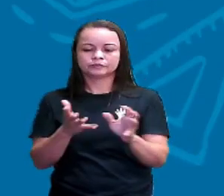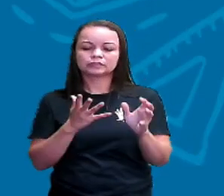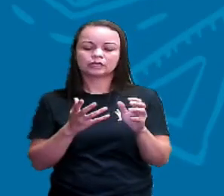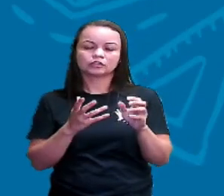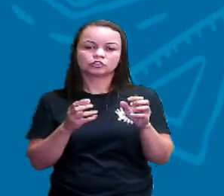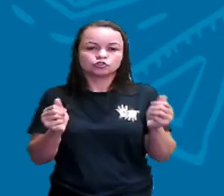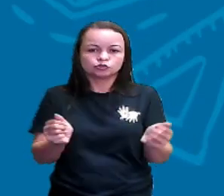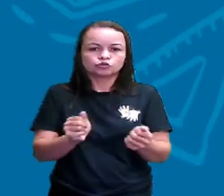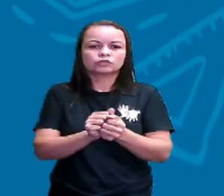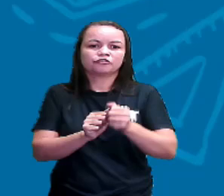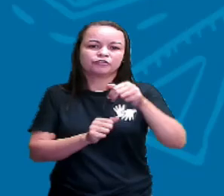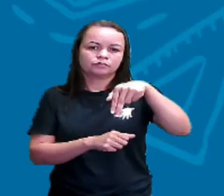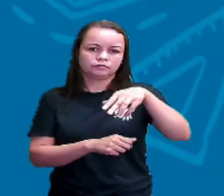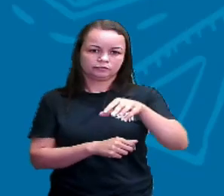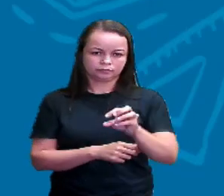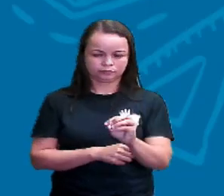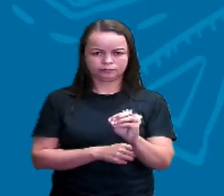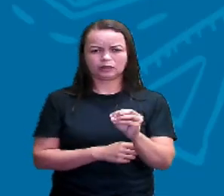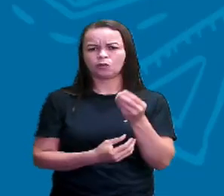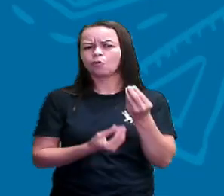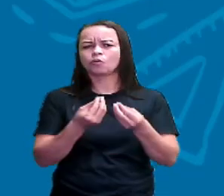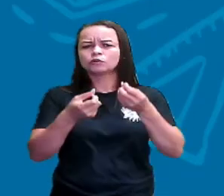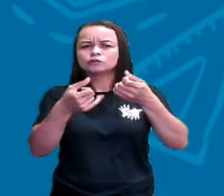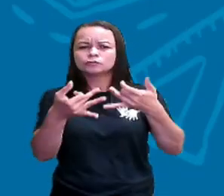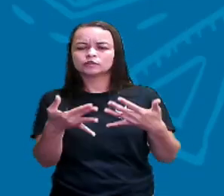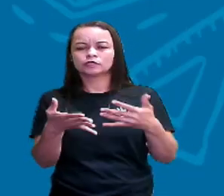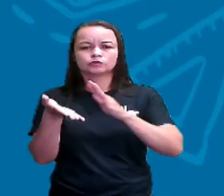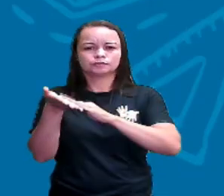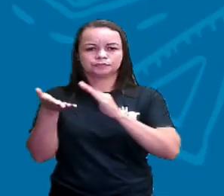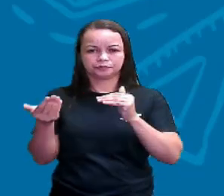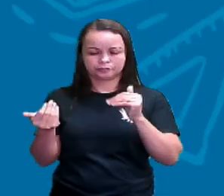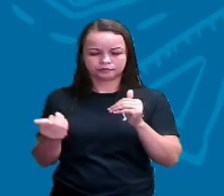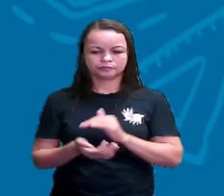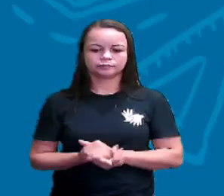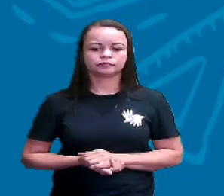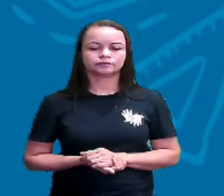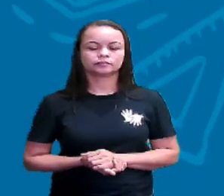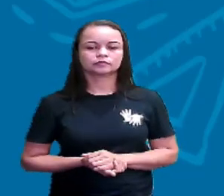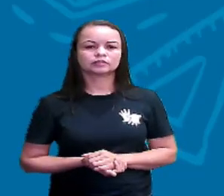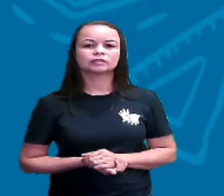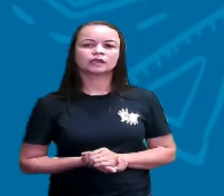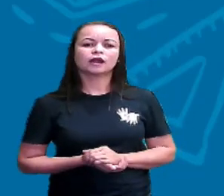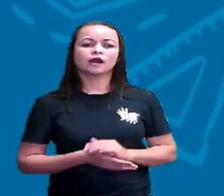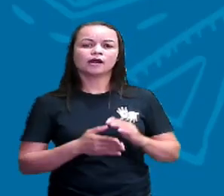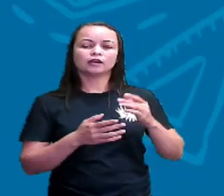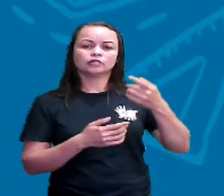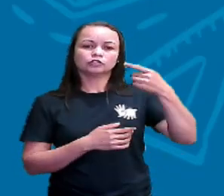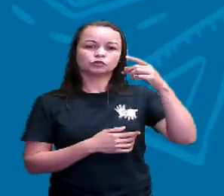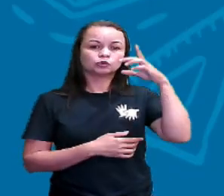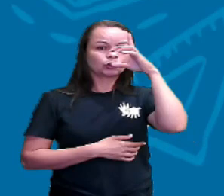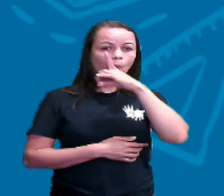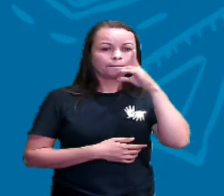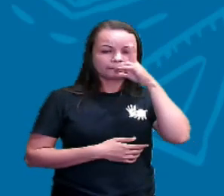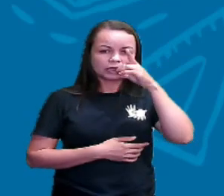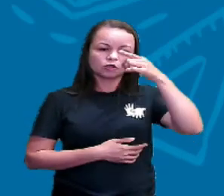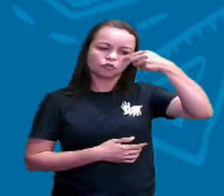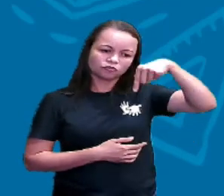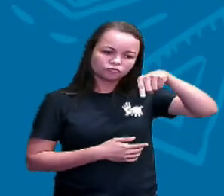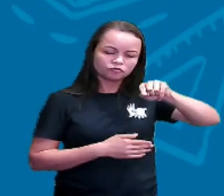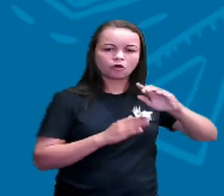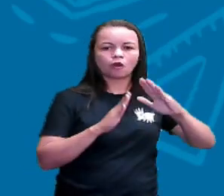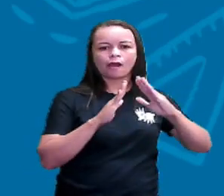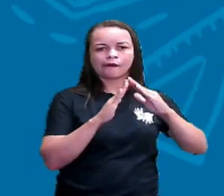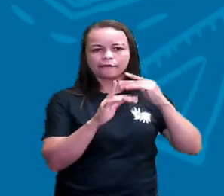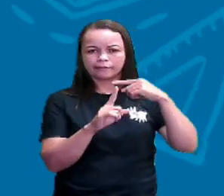certo? Como é que eu digo isso em espanhol? Voy a la iglesia el